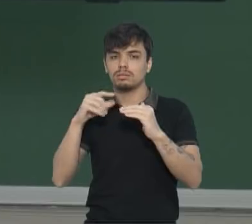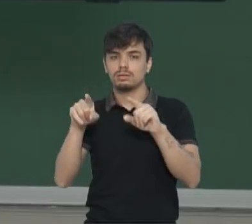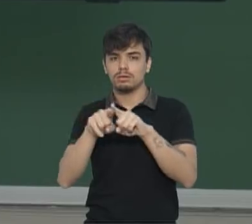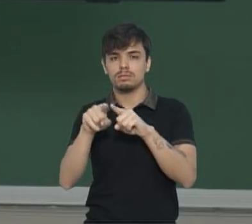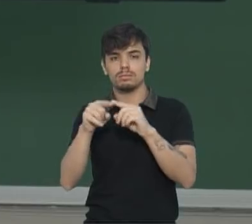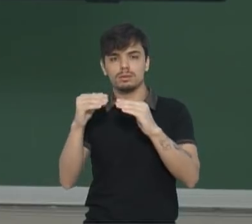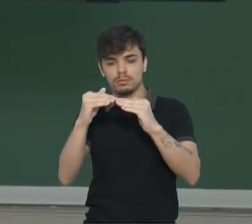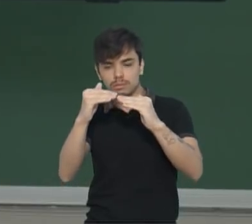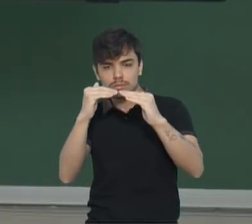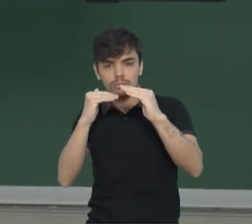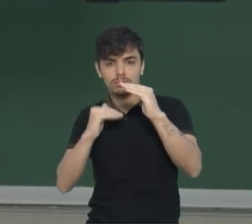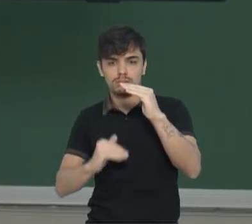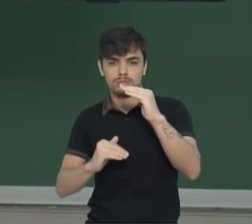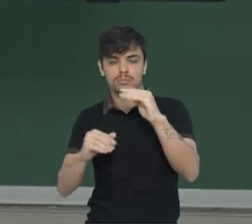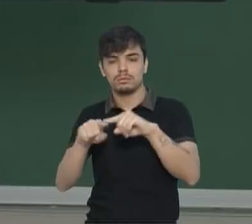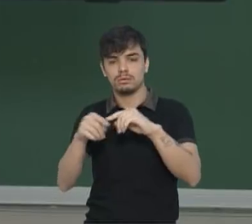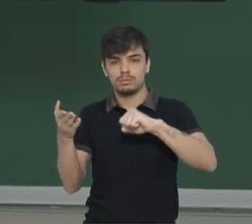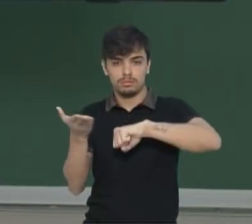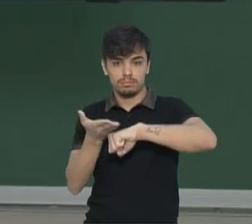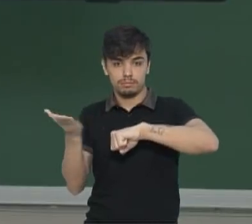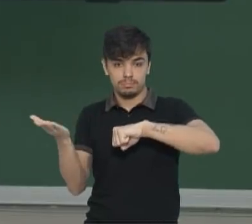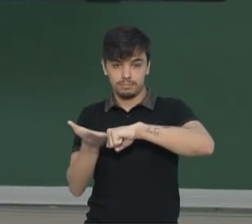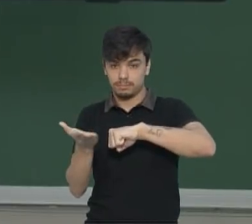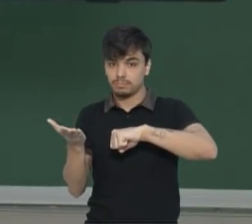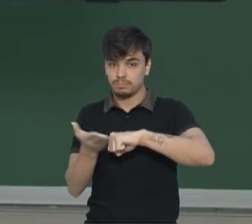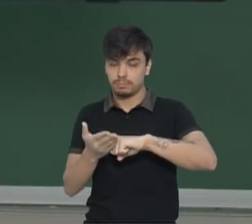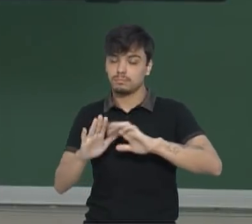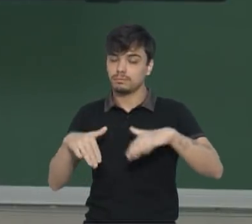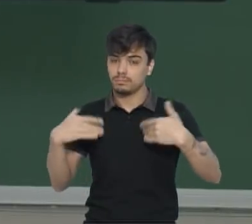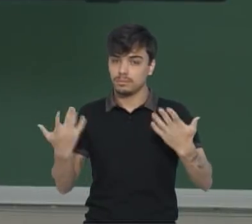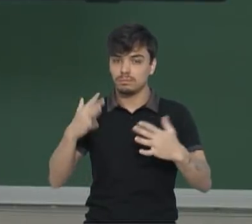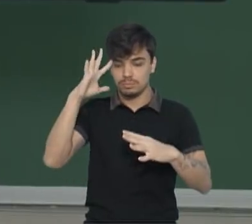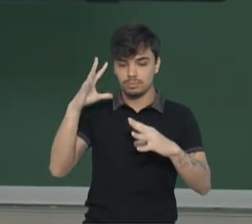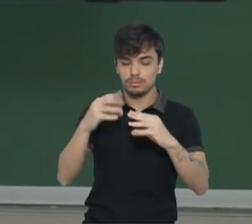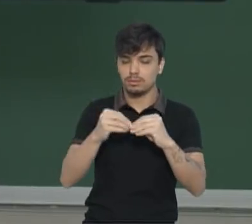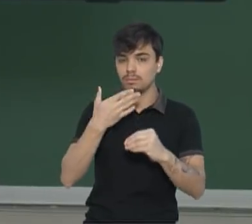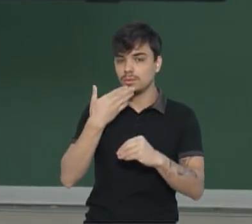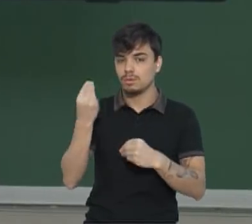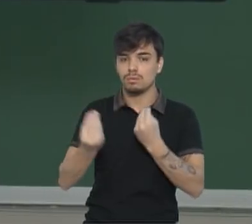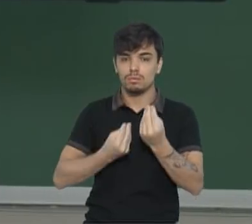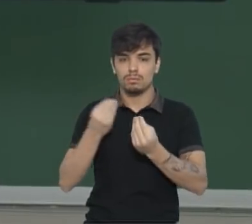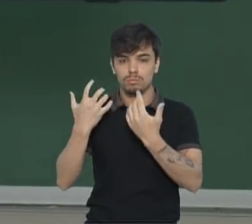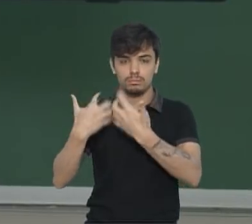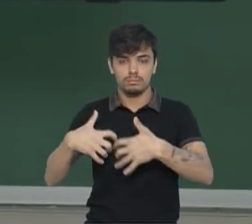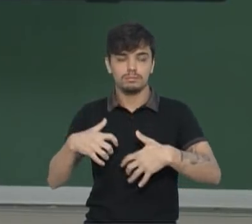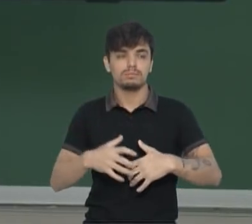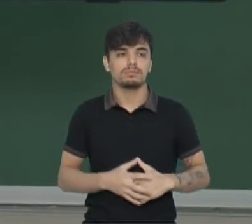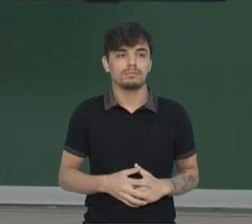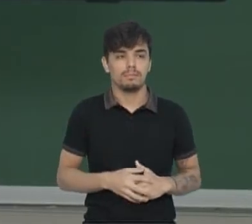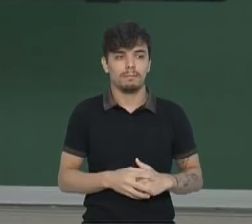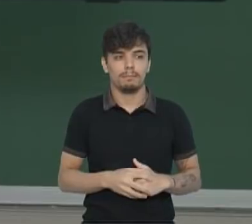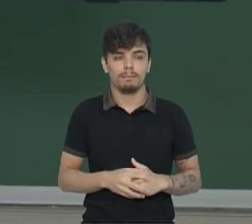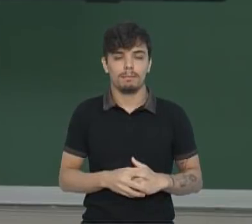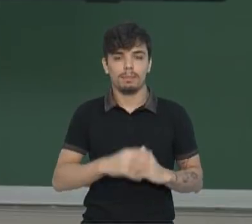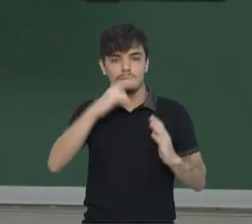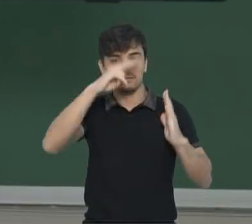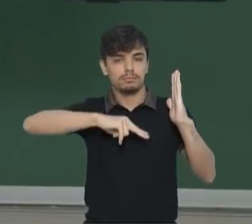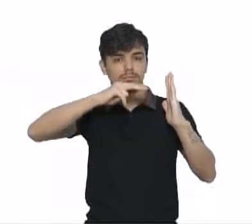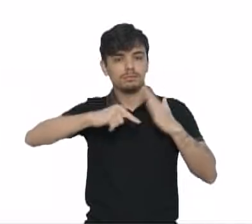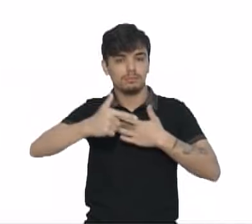acontecimento, tem fontes que são contemporâneas aos fatos e acontecimentos, então a gente vai entender melhor essa relação. Analisar o papel dos